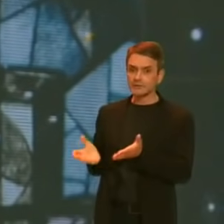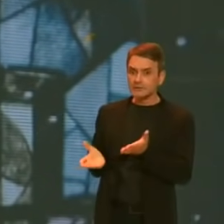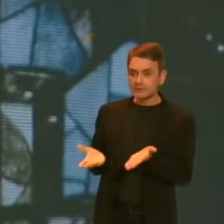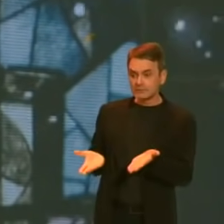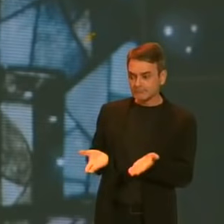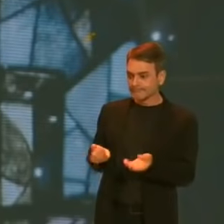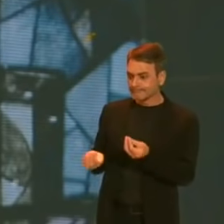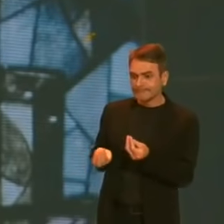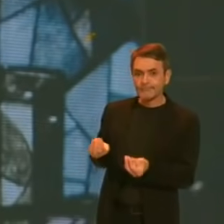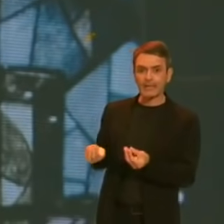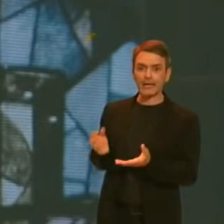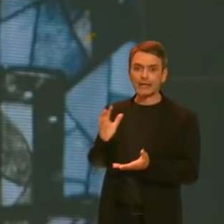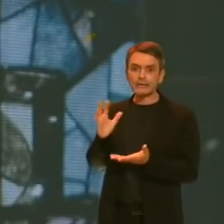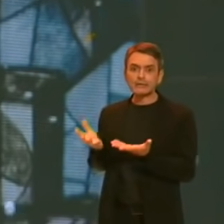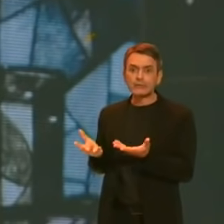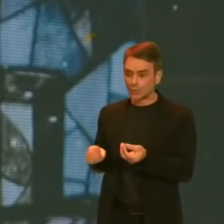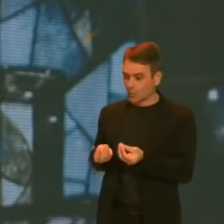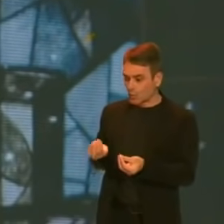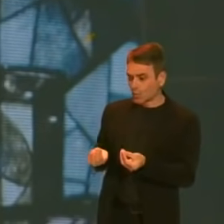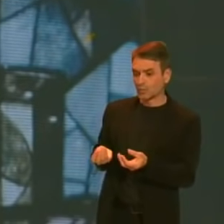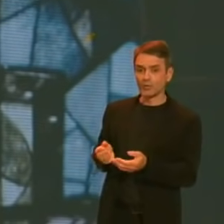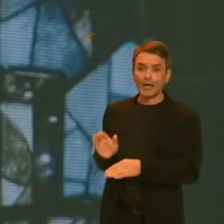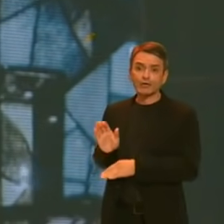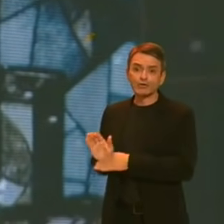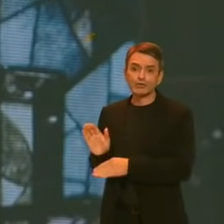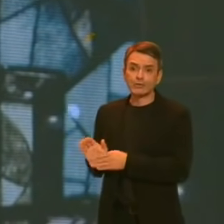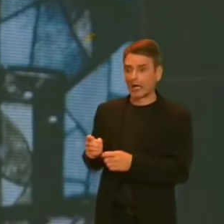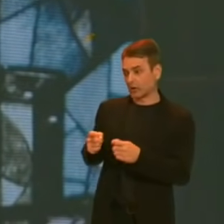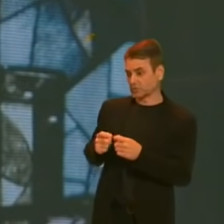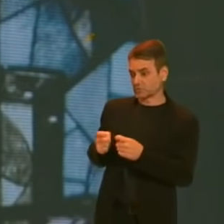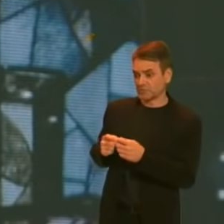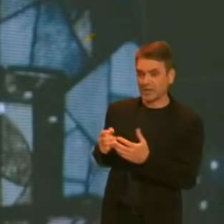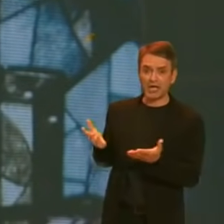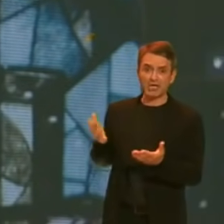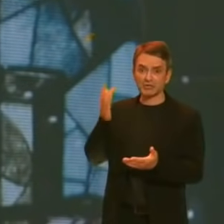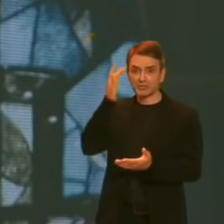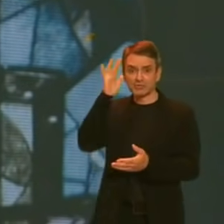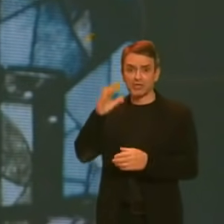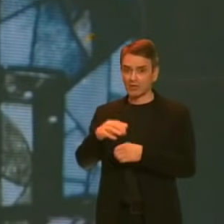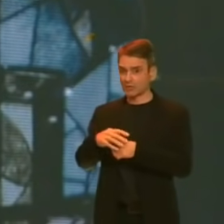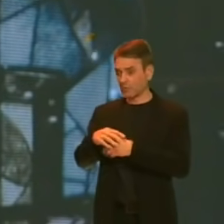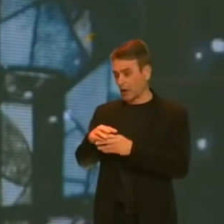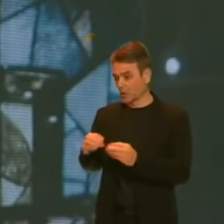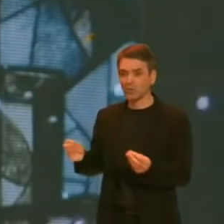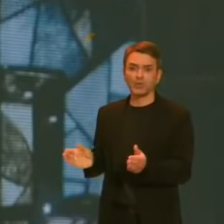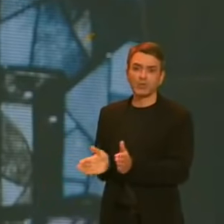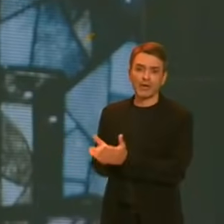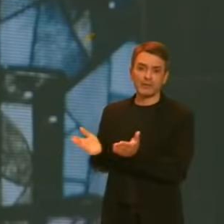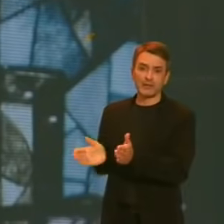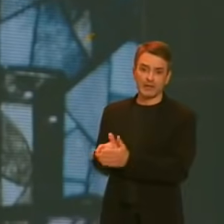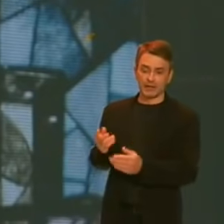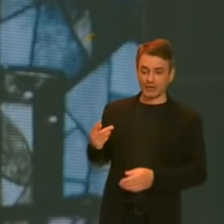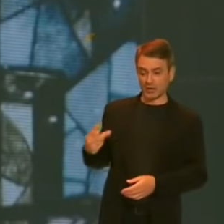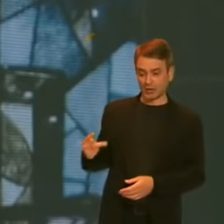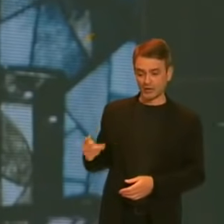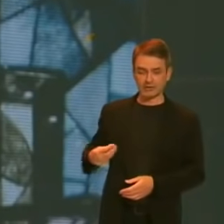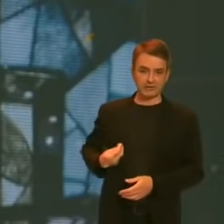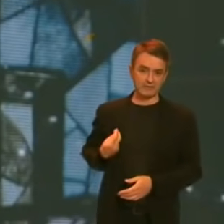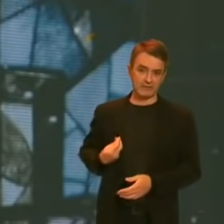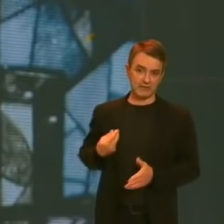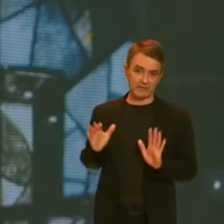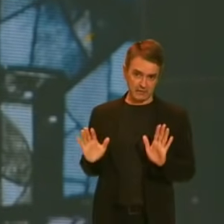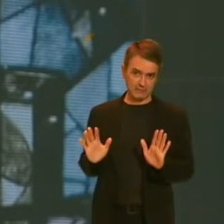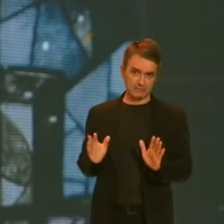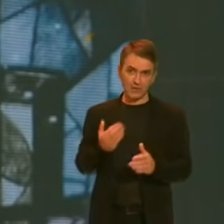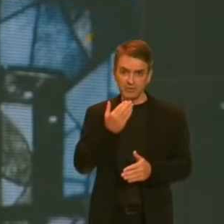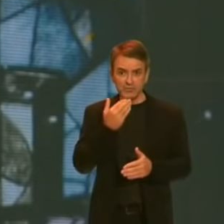da solução, quer seja através dos médicos ou de uma cura extraordinária. Então eu queria convocar toda a